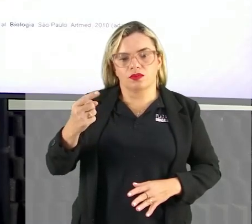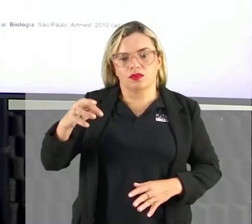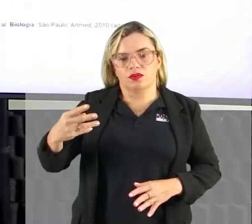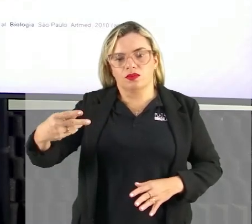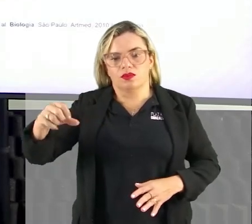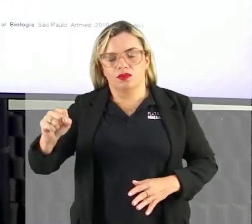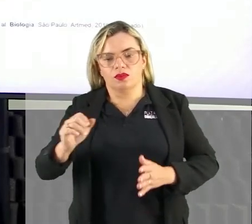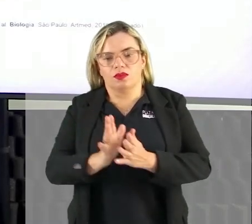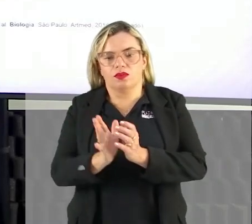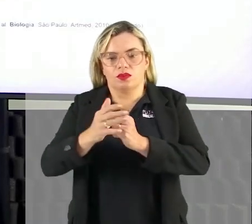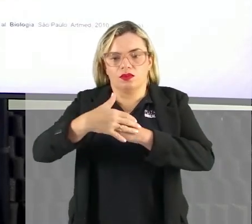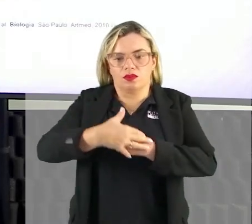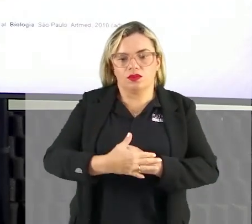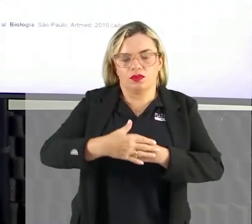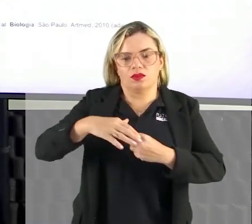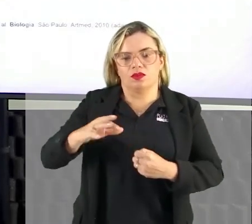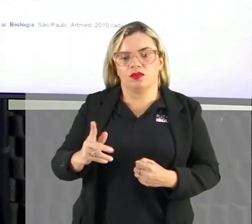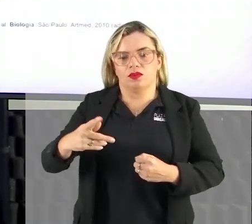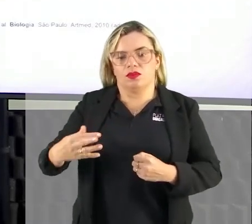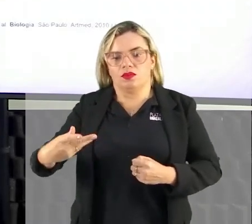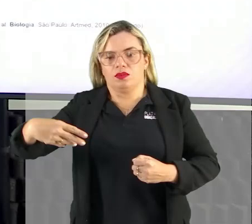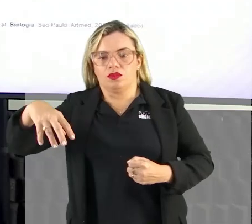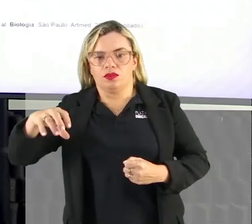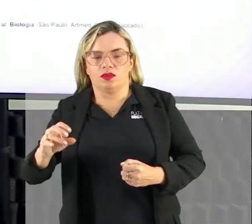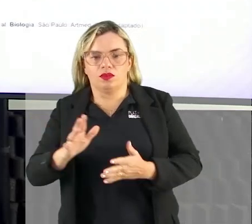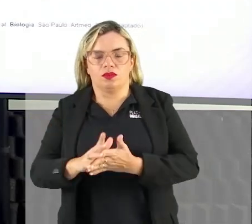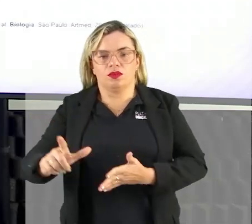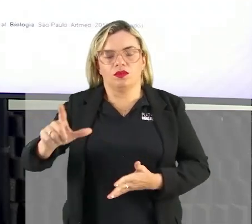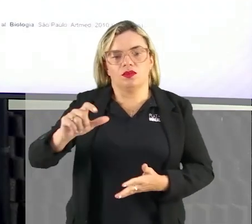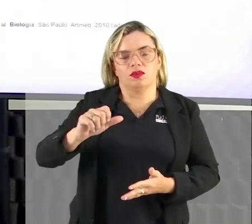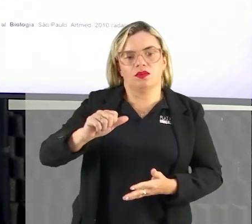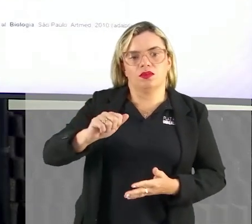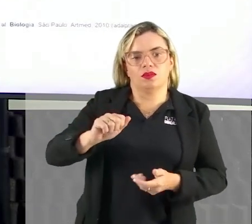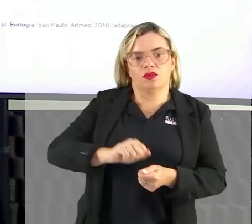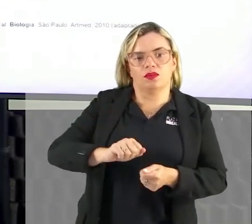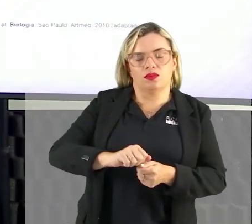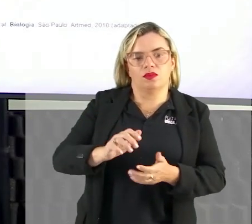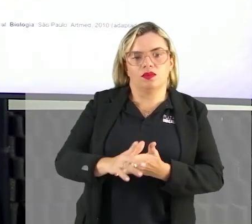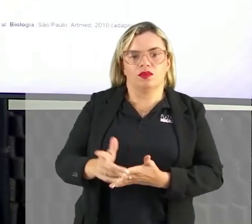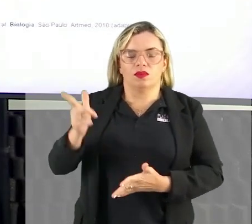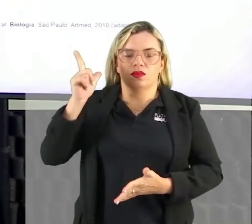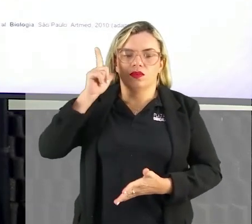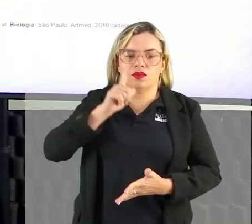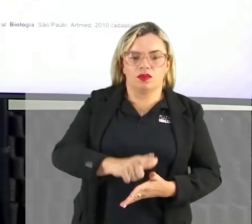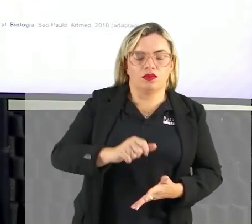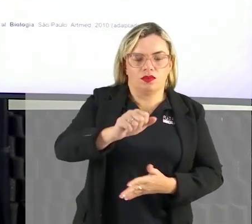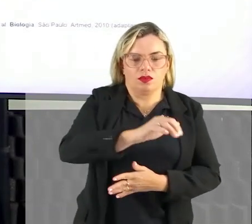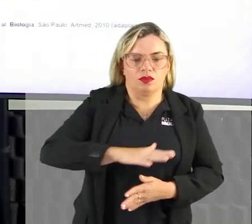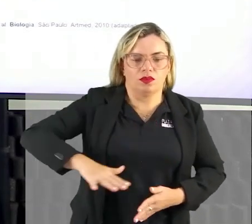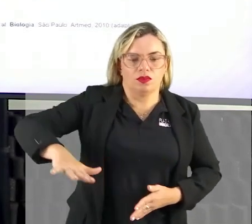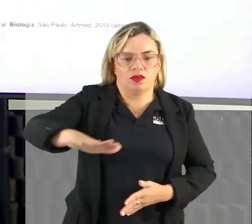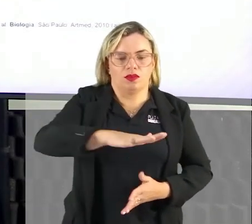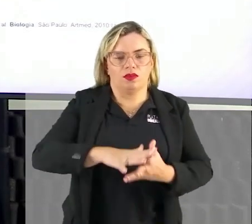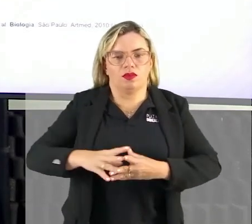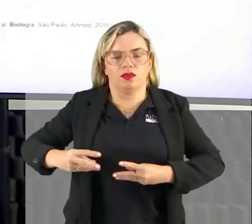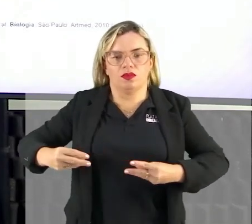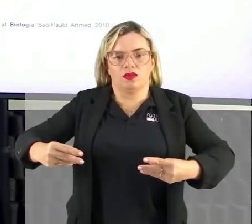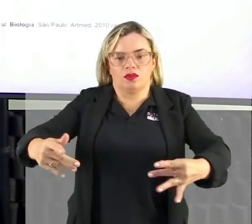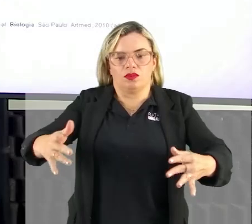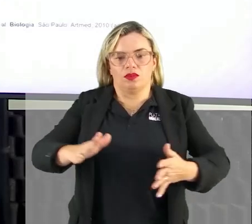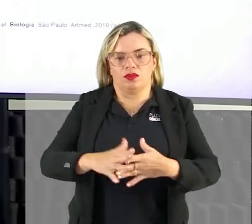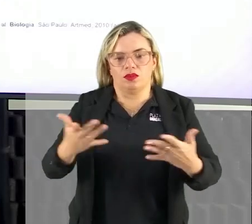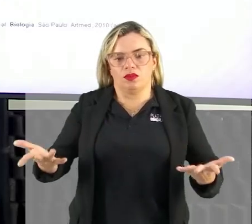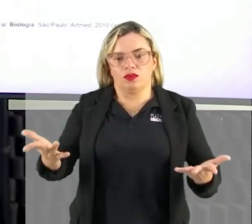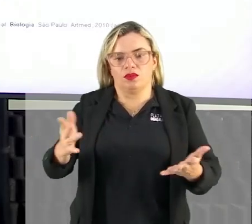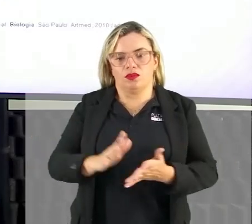embriões protegidos no gametófito, que fez com que as plantas conquistassem definitivamente o ambiente terrestre. Foi